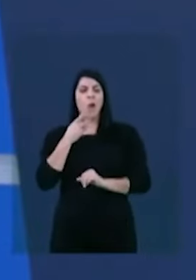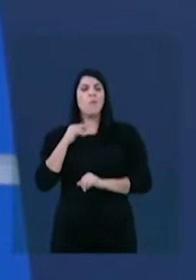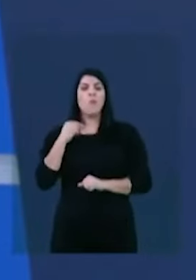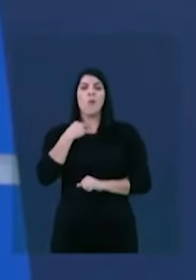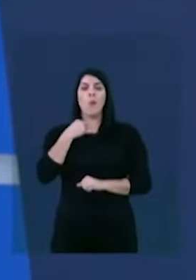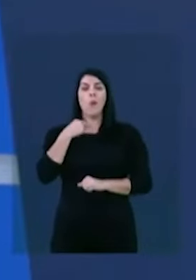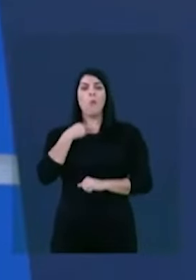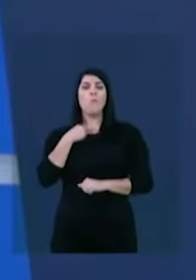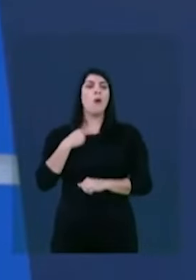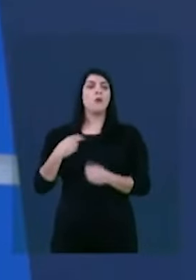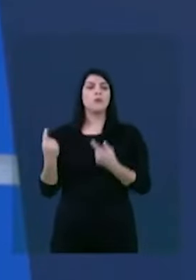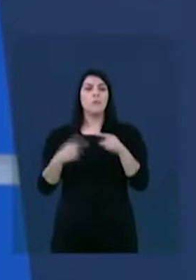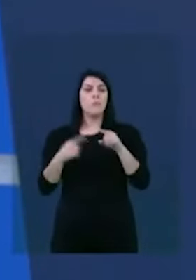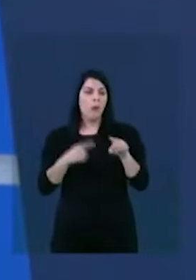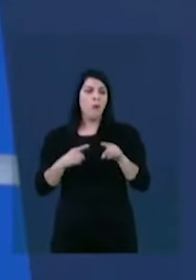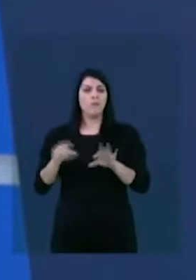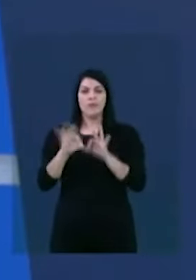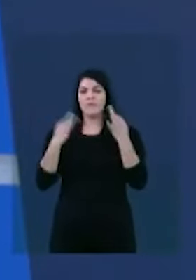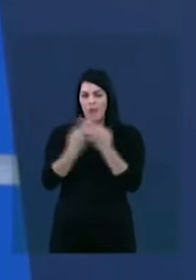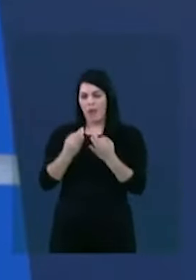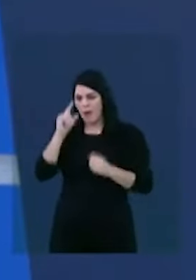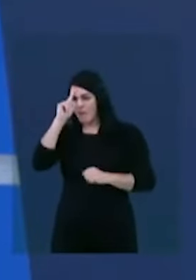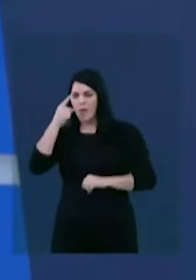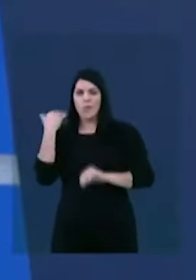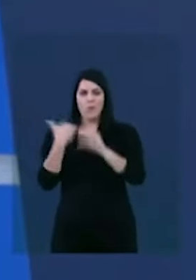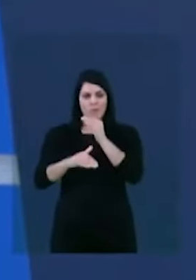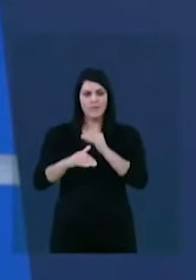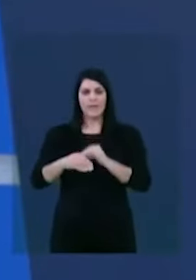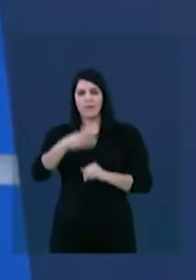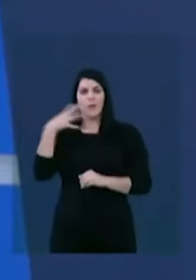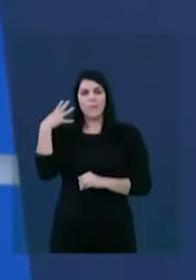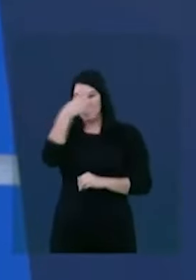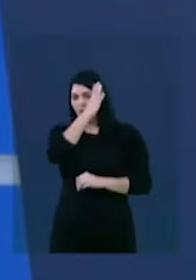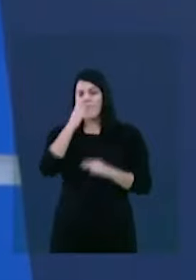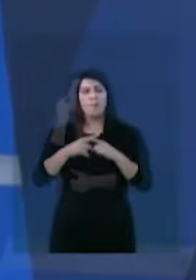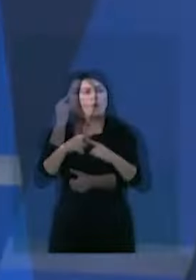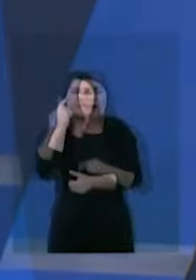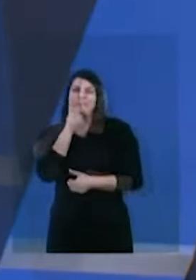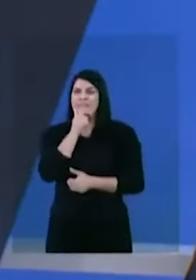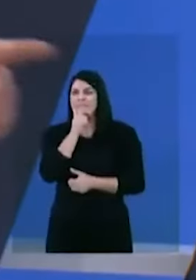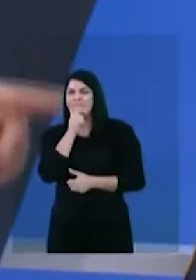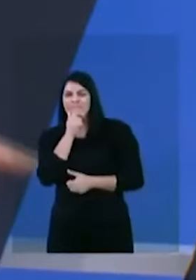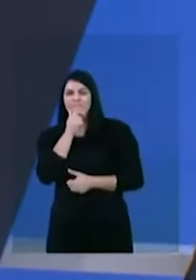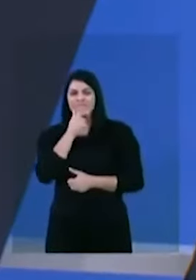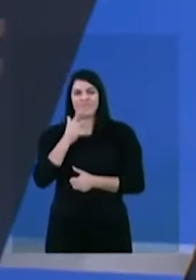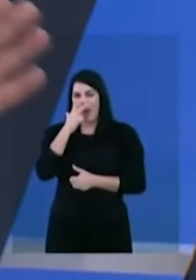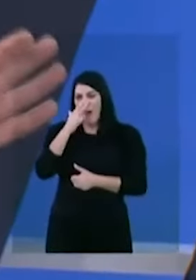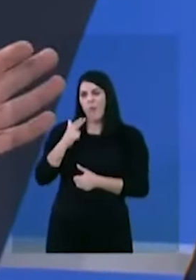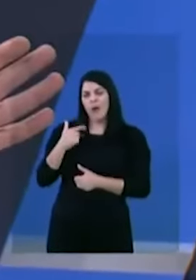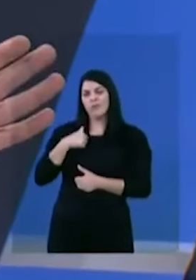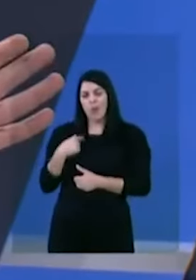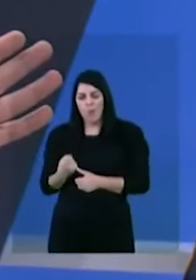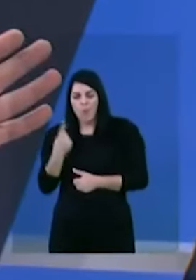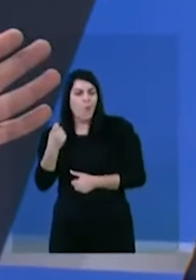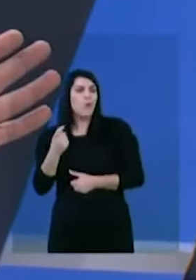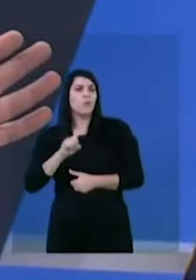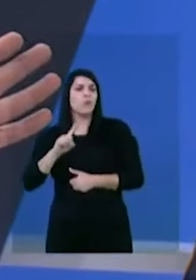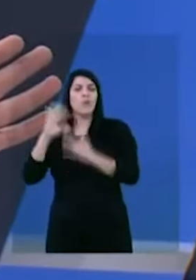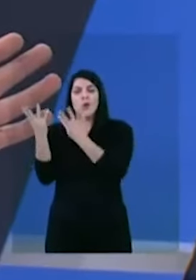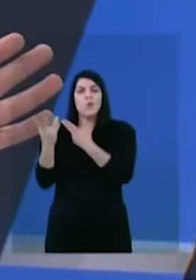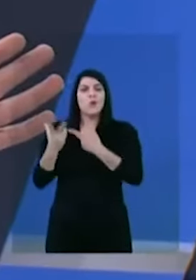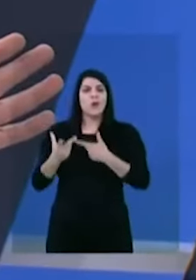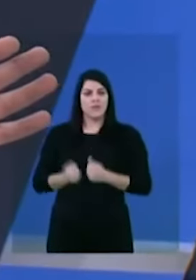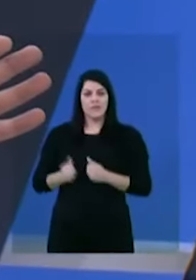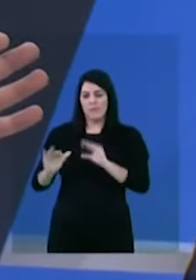mandou WhatsApp pro Datena como esse cara é perigoso e dissimulado acho que eu sou o único que não recebeu o Zap do